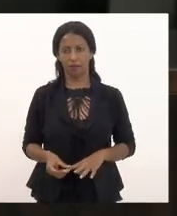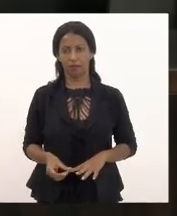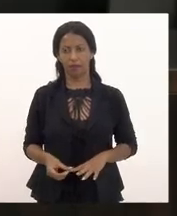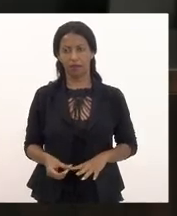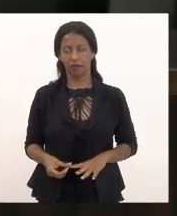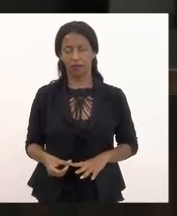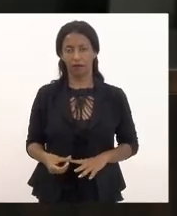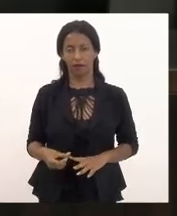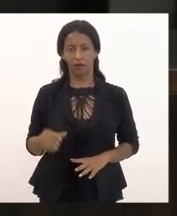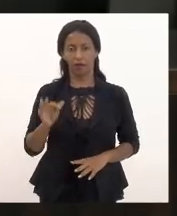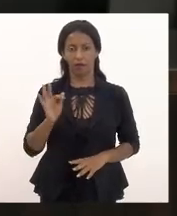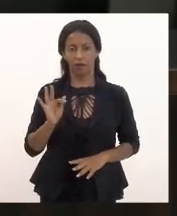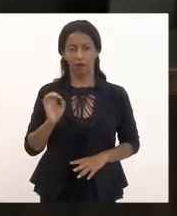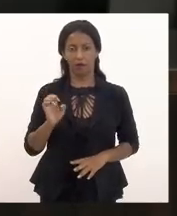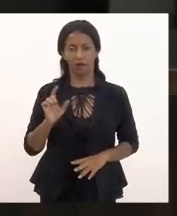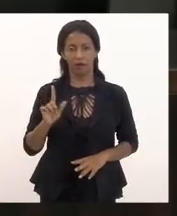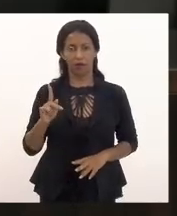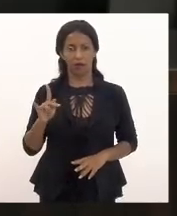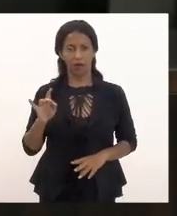Felipe Pobel.